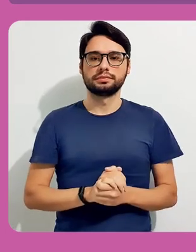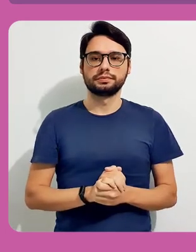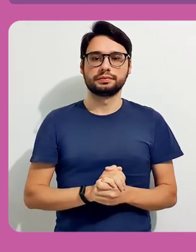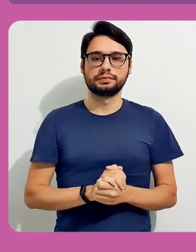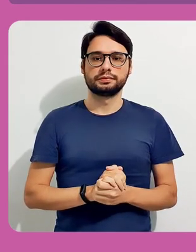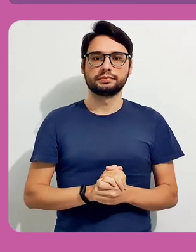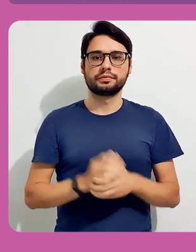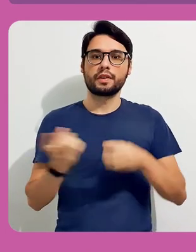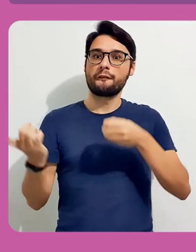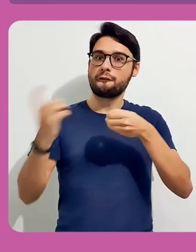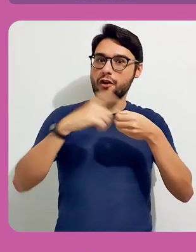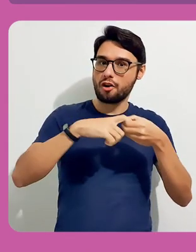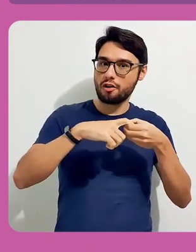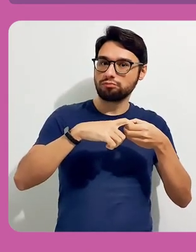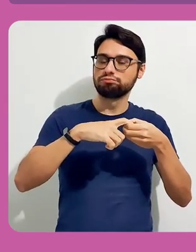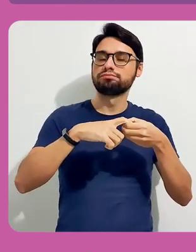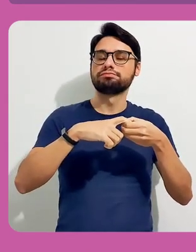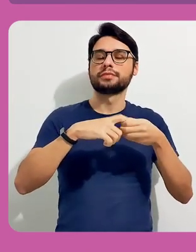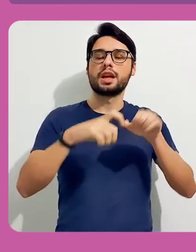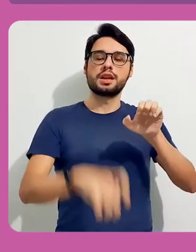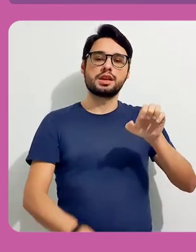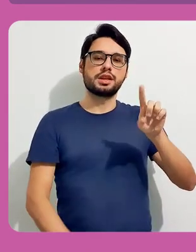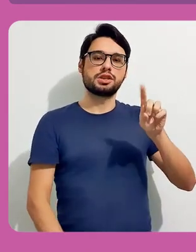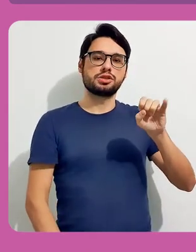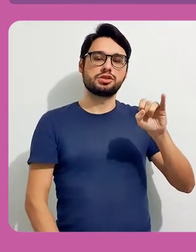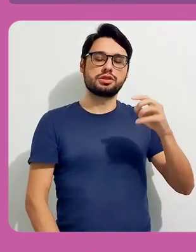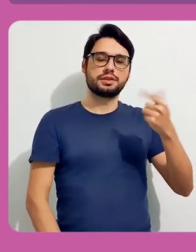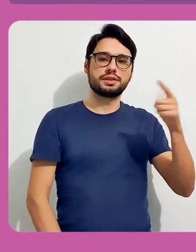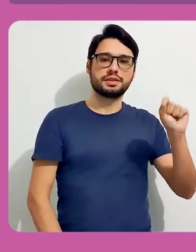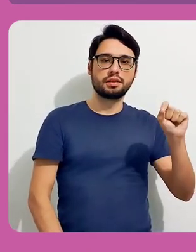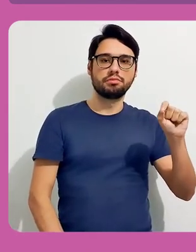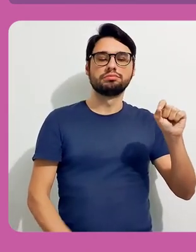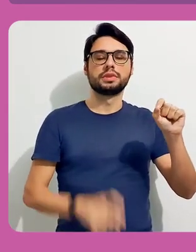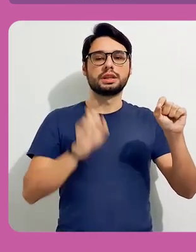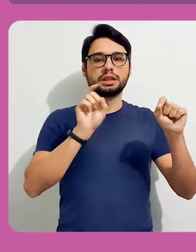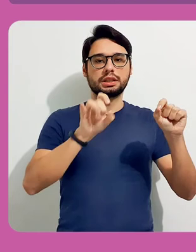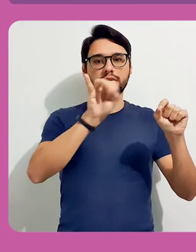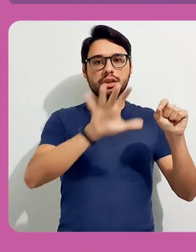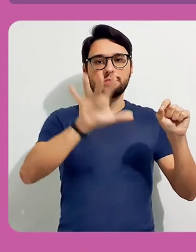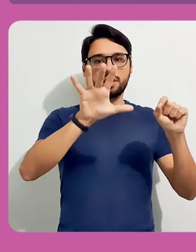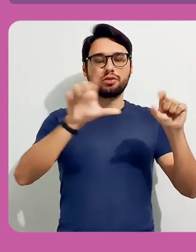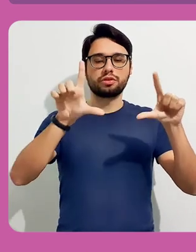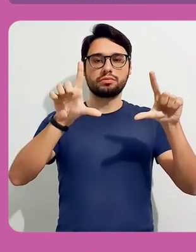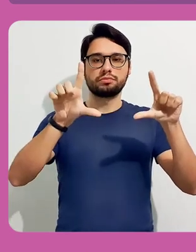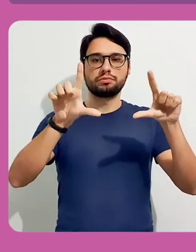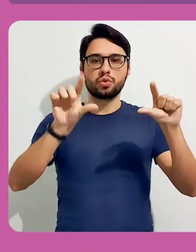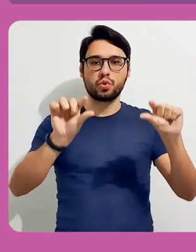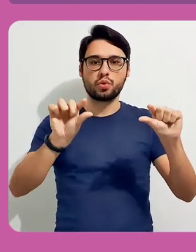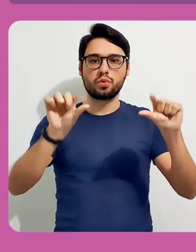diminuir essa imagem, tem que voltar lá no editor, clicar sobre a imagem e diminuir o tamanho da imagem.